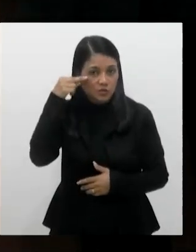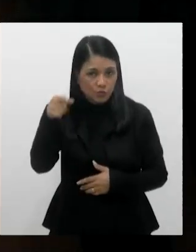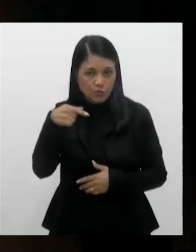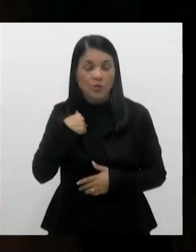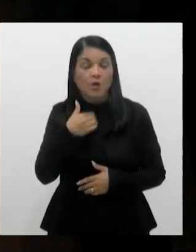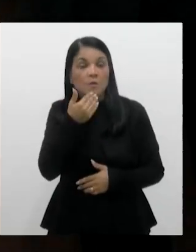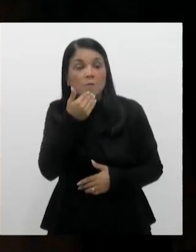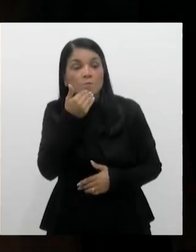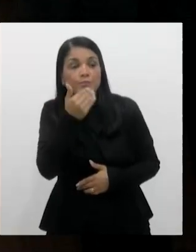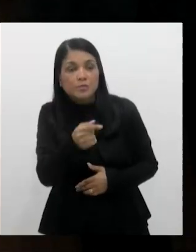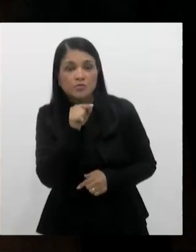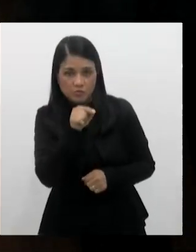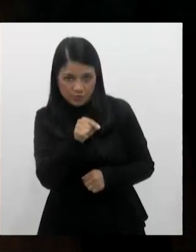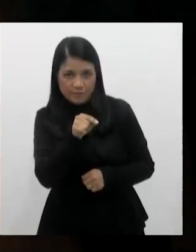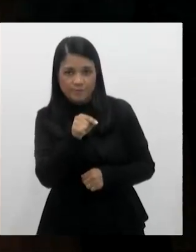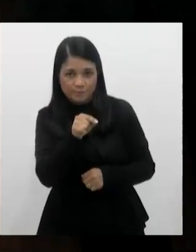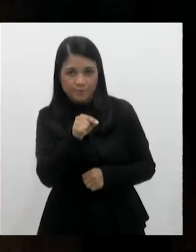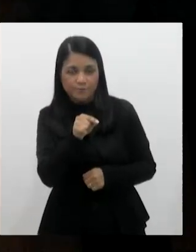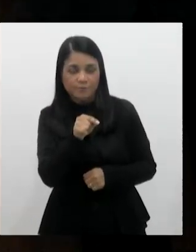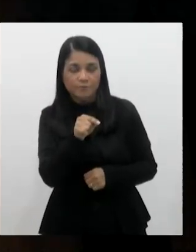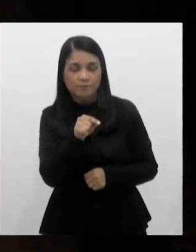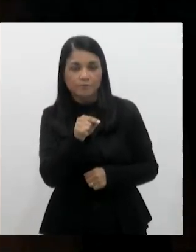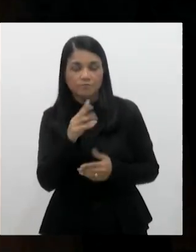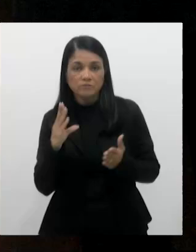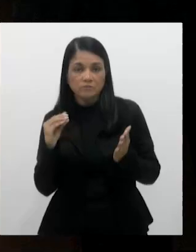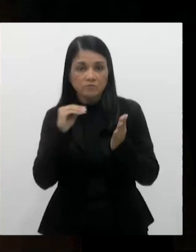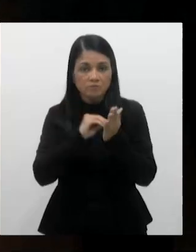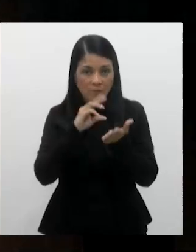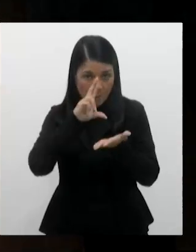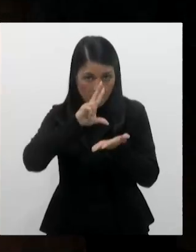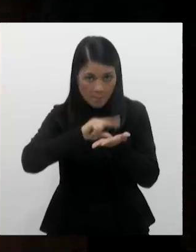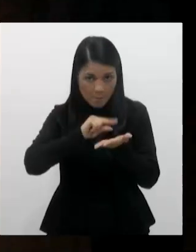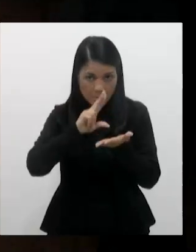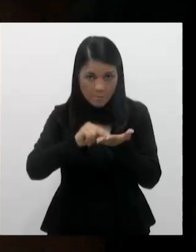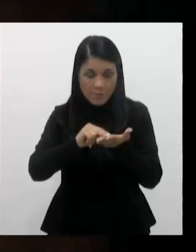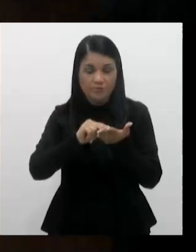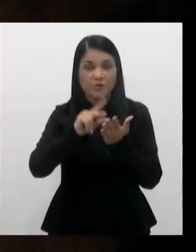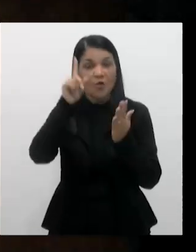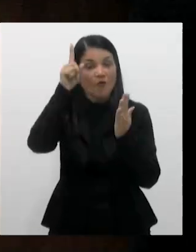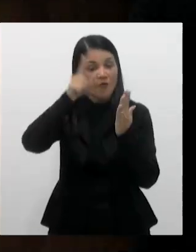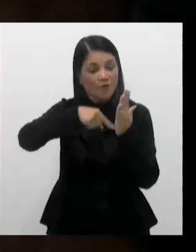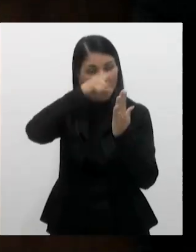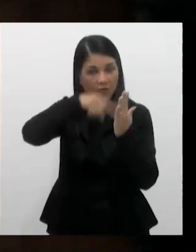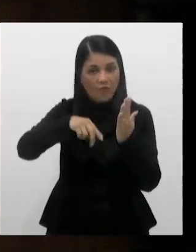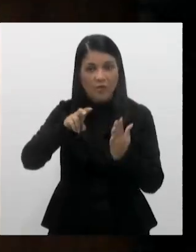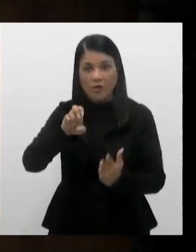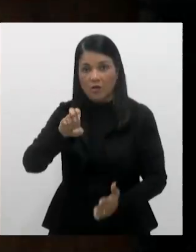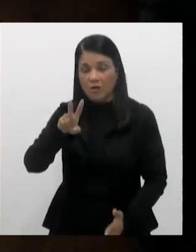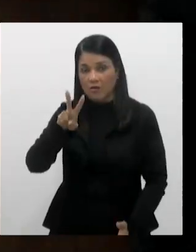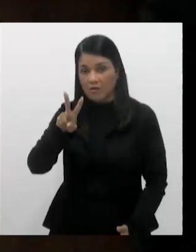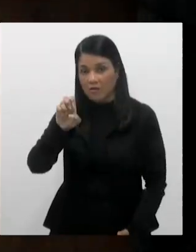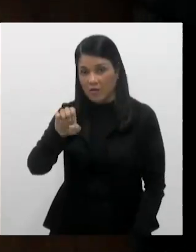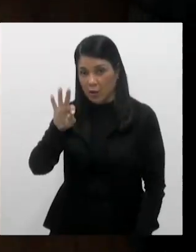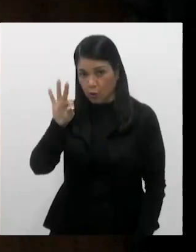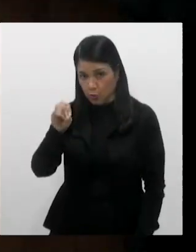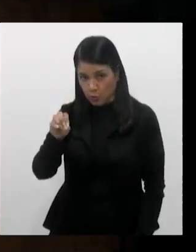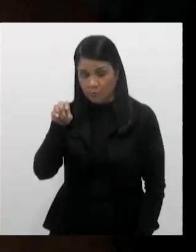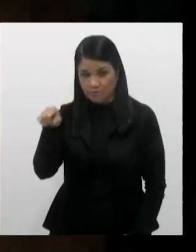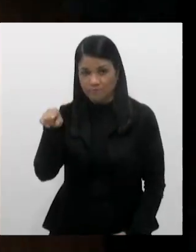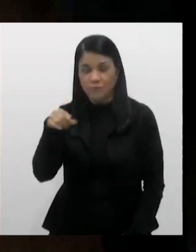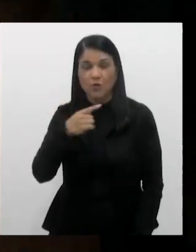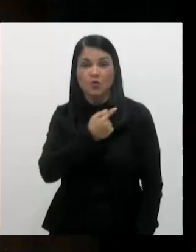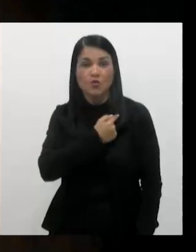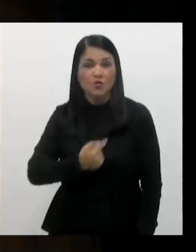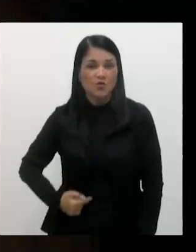Excelência que coloque em pauta o veto que o governador o fez no